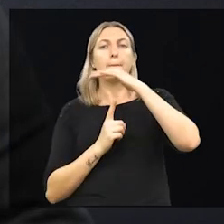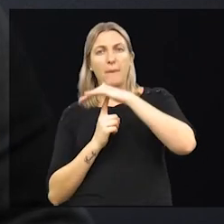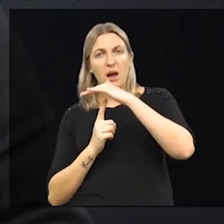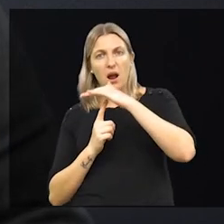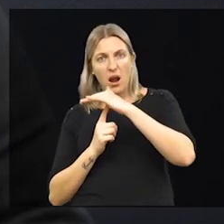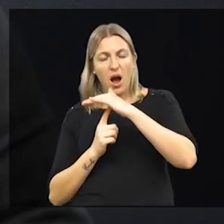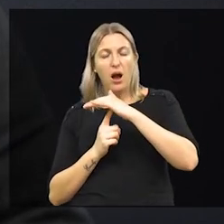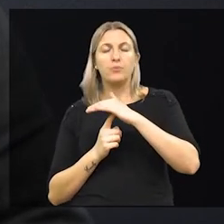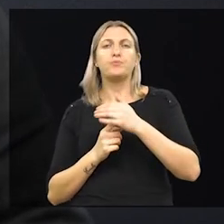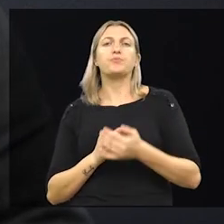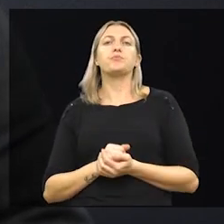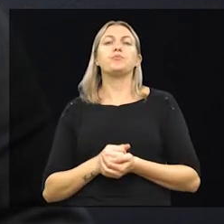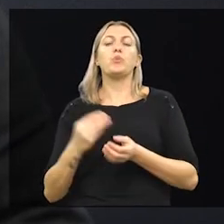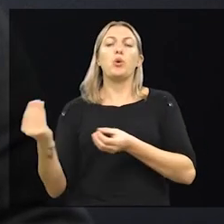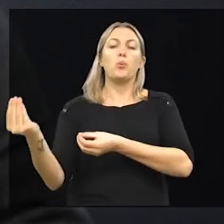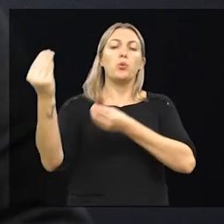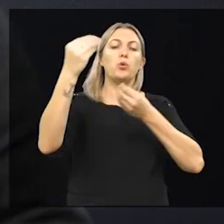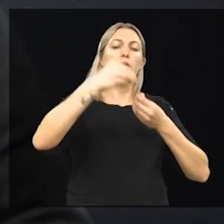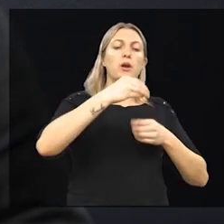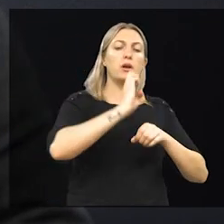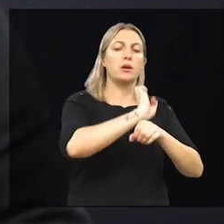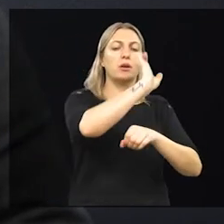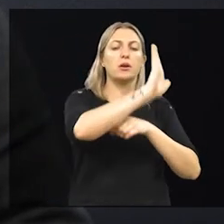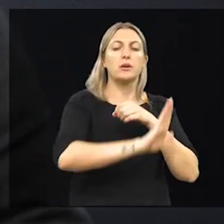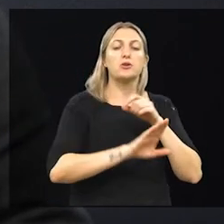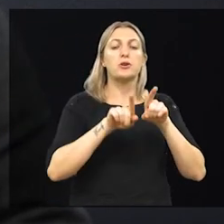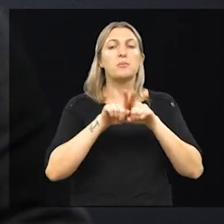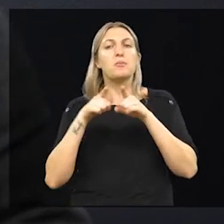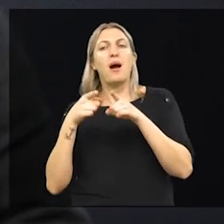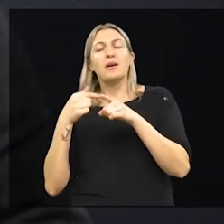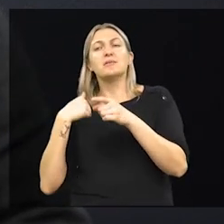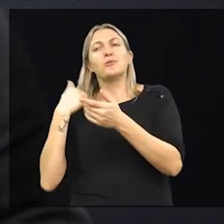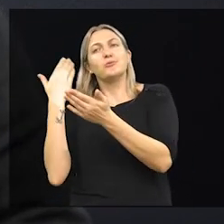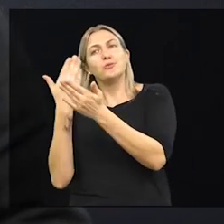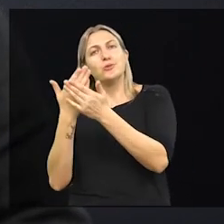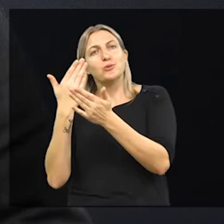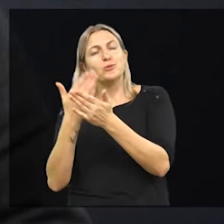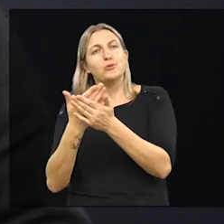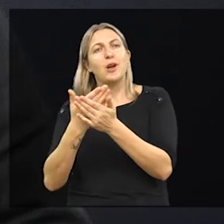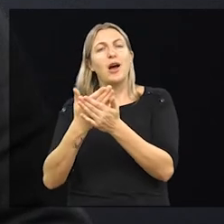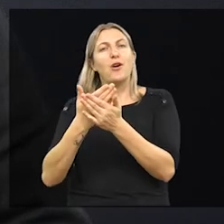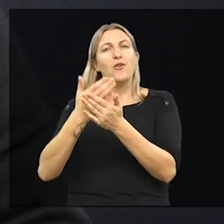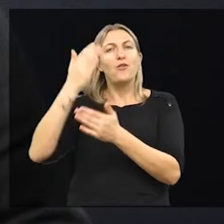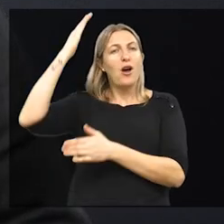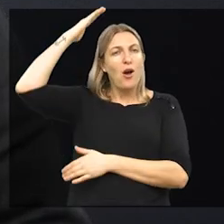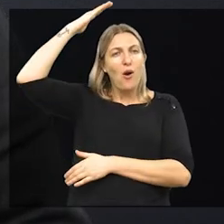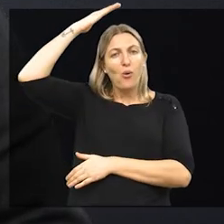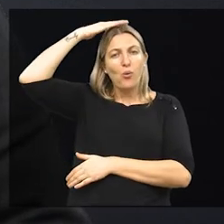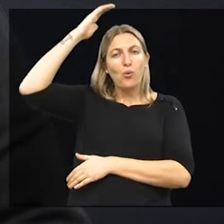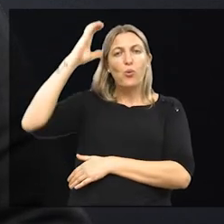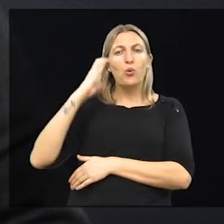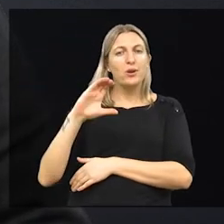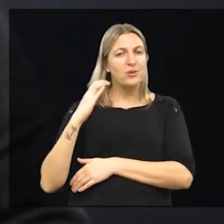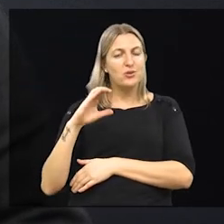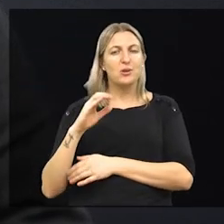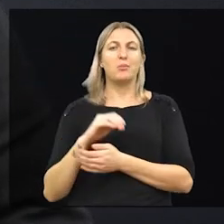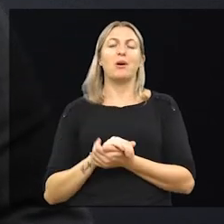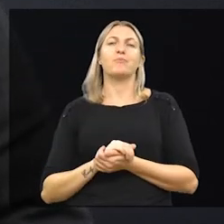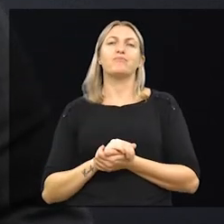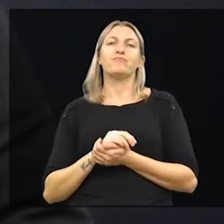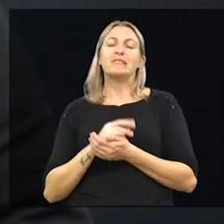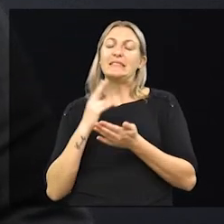morando no rio grande do sul então eu queria todos se deslocar o semanal pelo menos nos dois primeiros anos